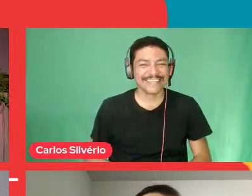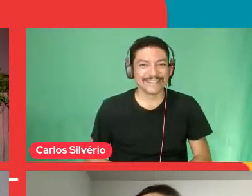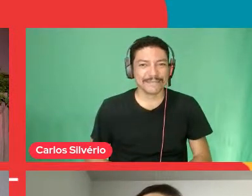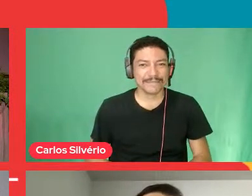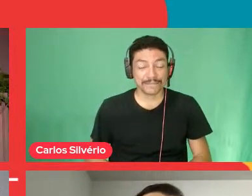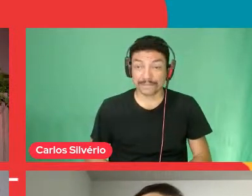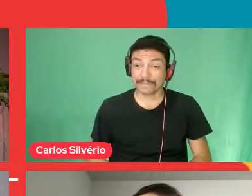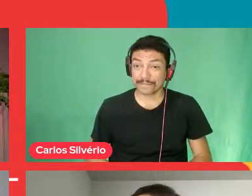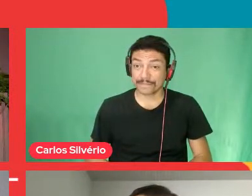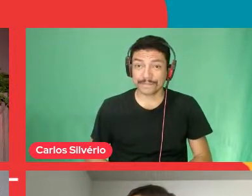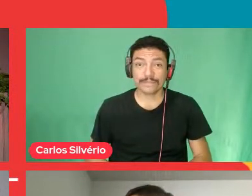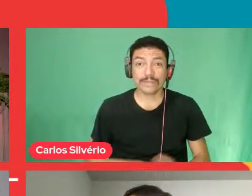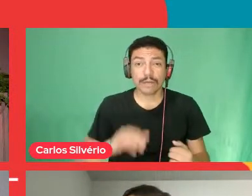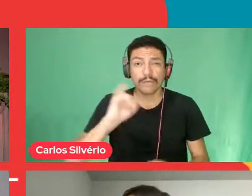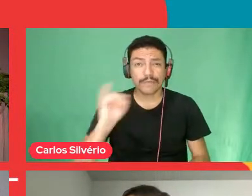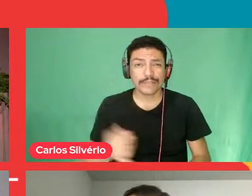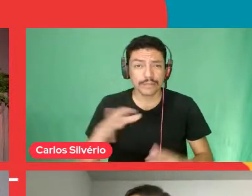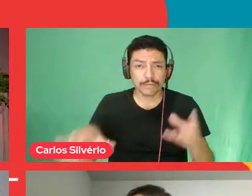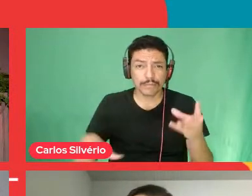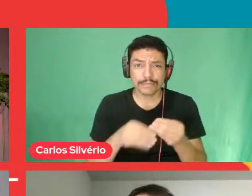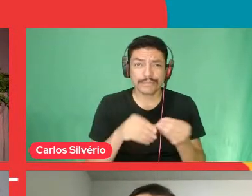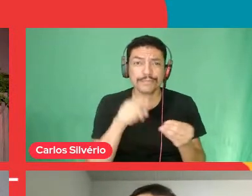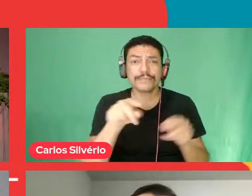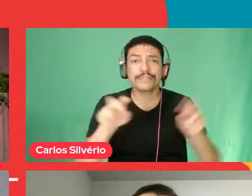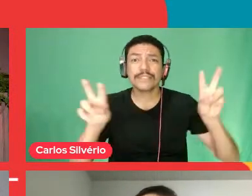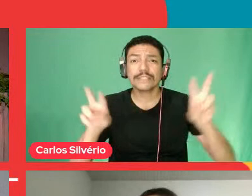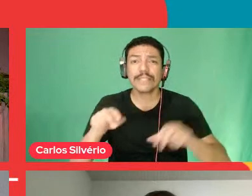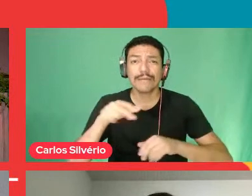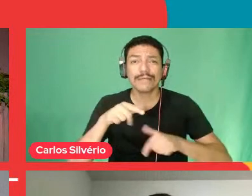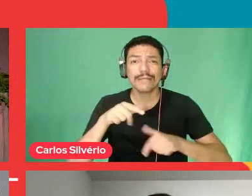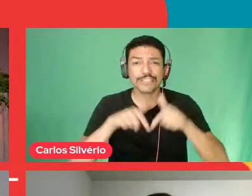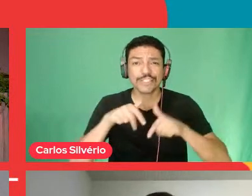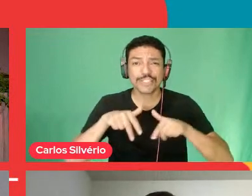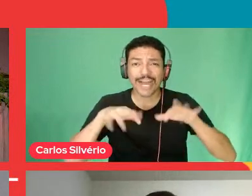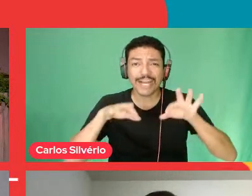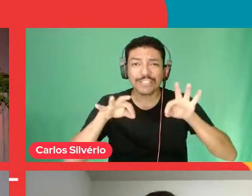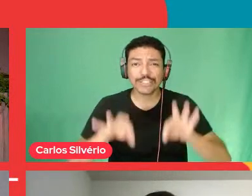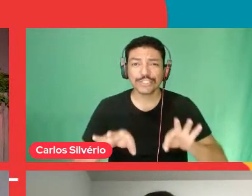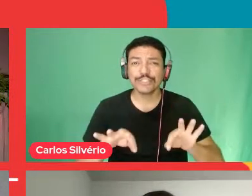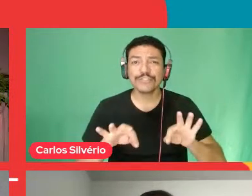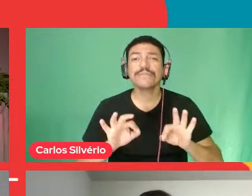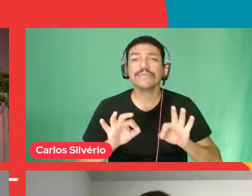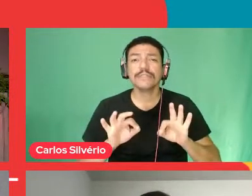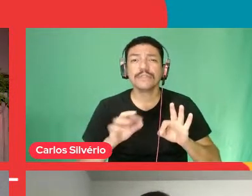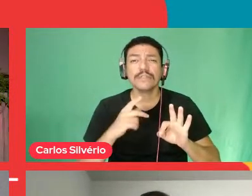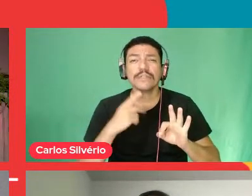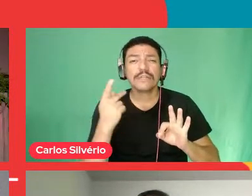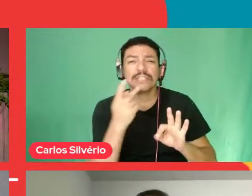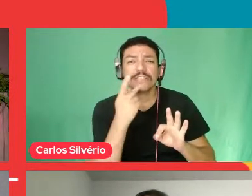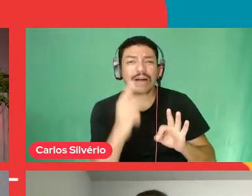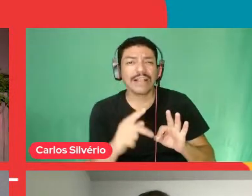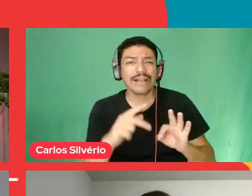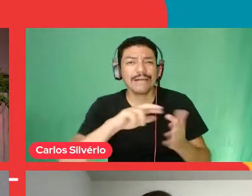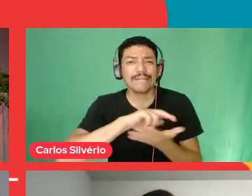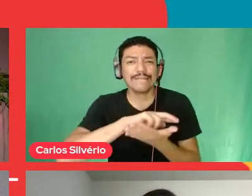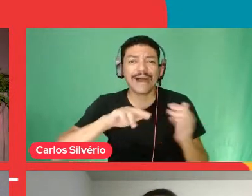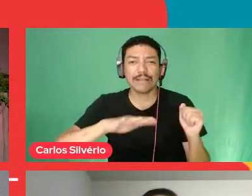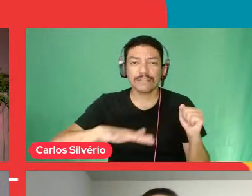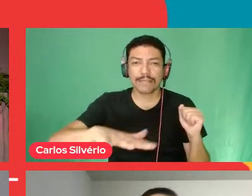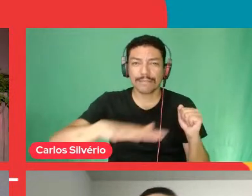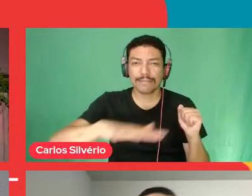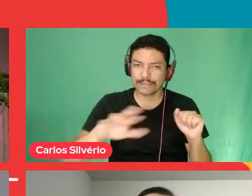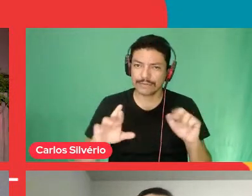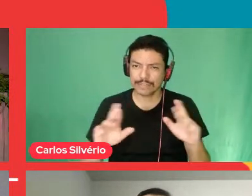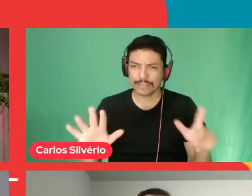Eu vou puxar o gancho sobre dignidade, porque a gente está falando aqui em diversos ambientes, né? E quando eu